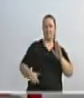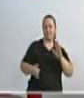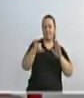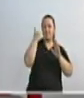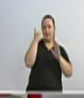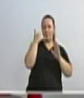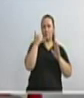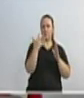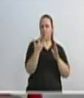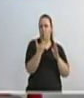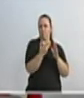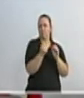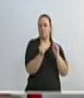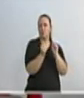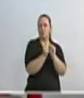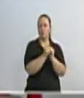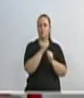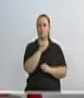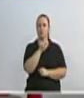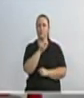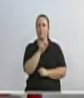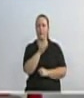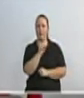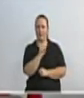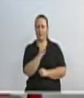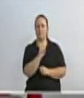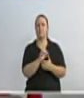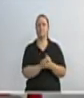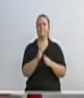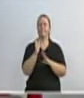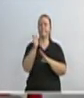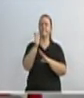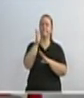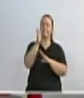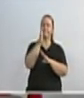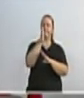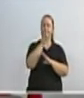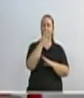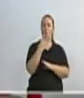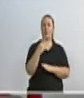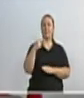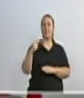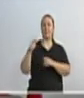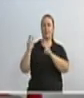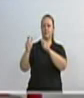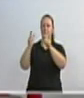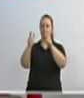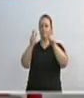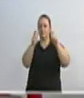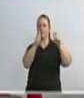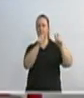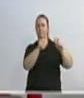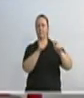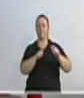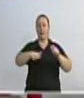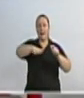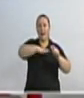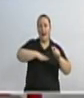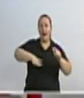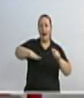conjunto com o GPS, e fizemos um levantamento em 47 pontos da nossa cidade dentro da área urbana. E